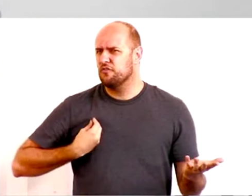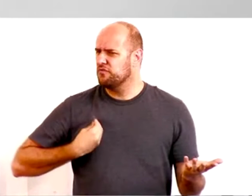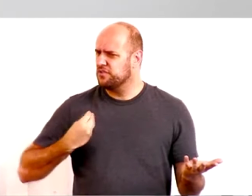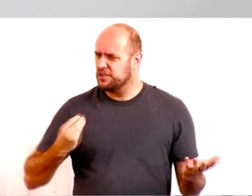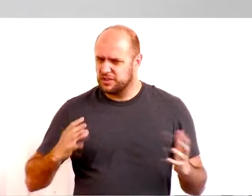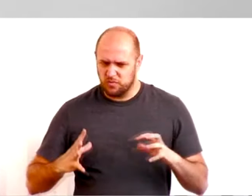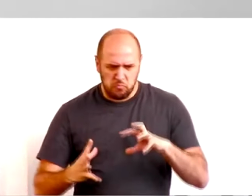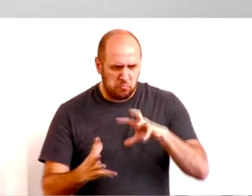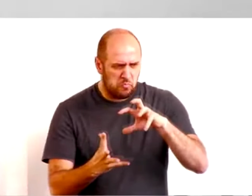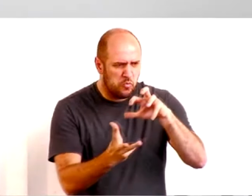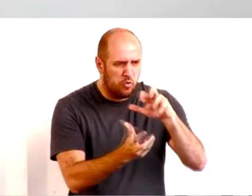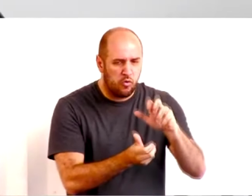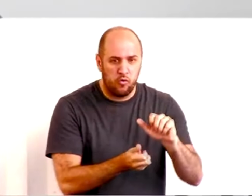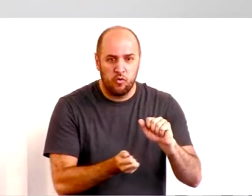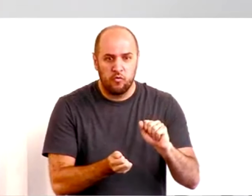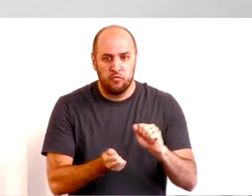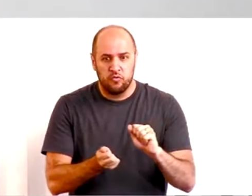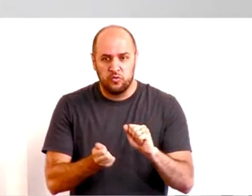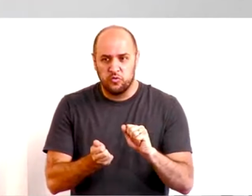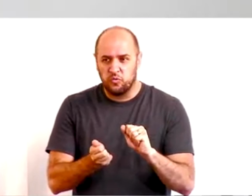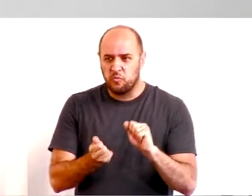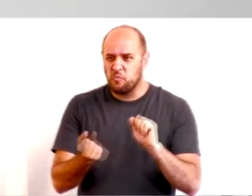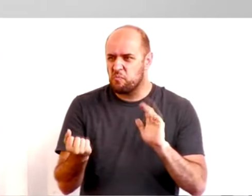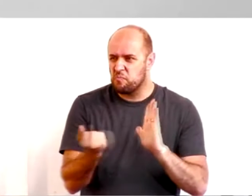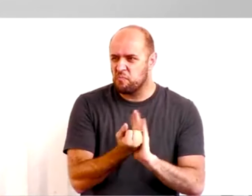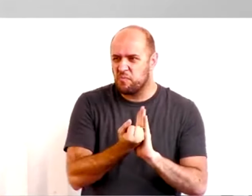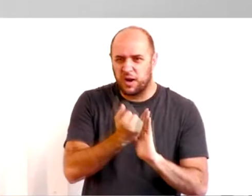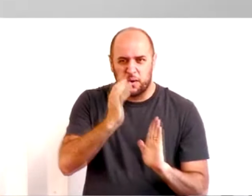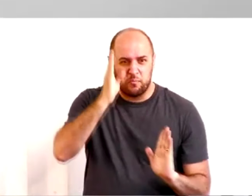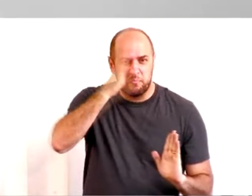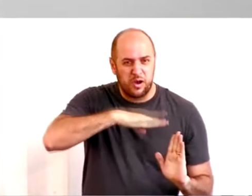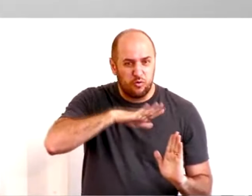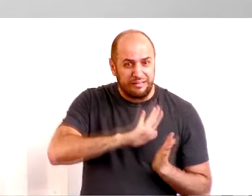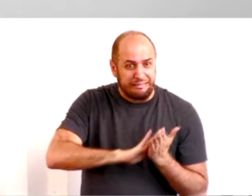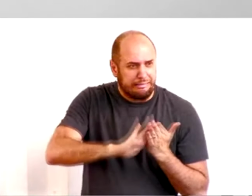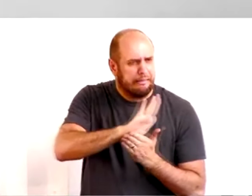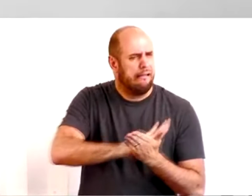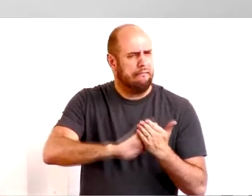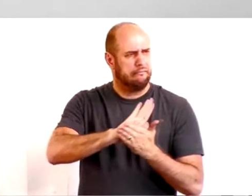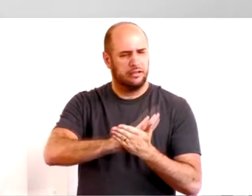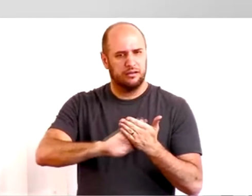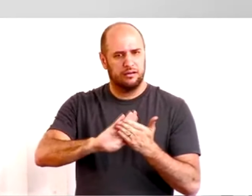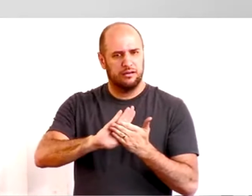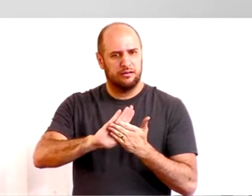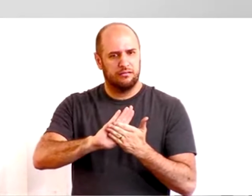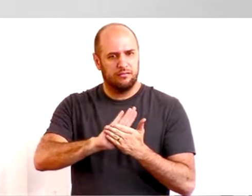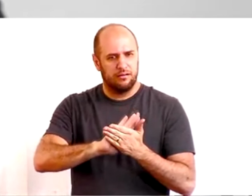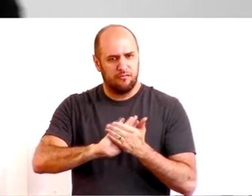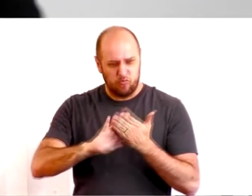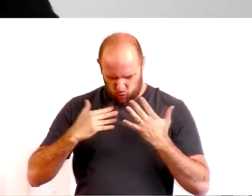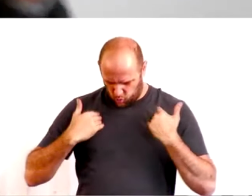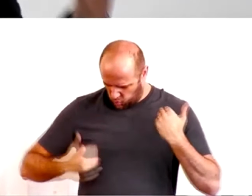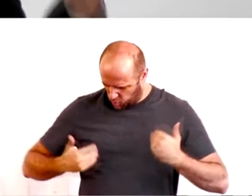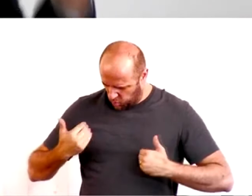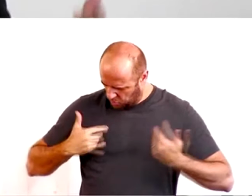sem absolutamente nenhuma marca de mal ou pecado. Termos os nossos